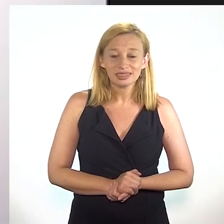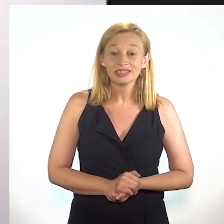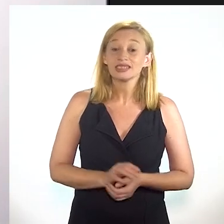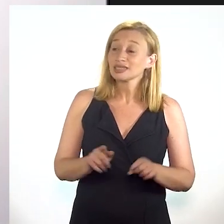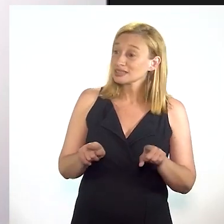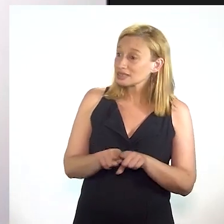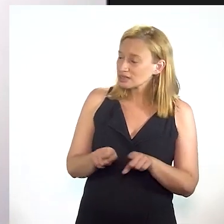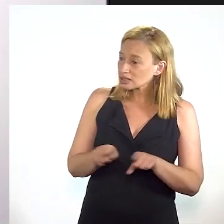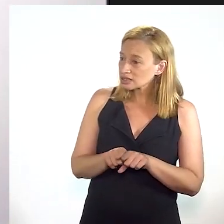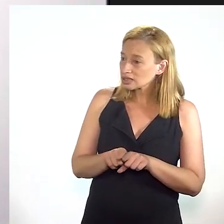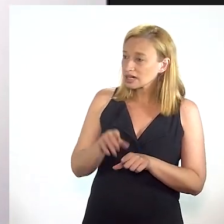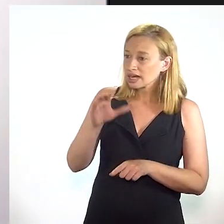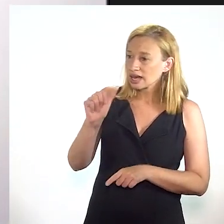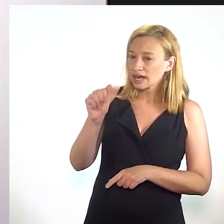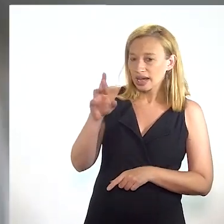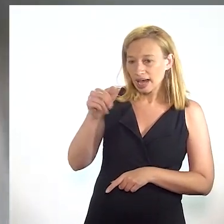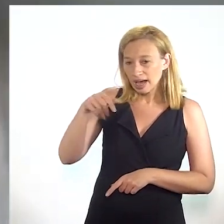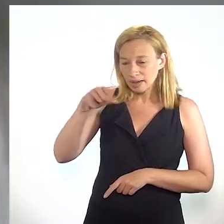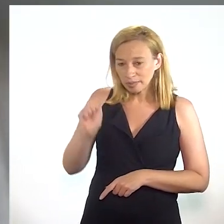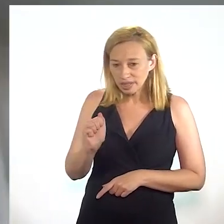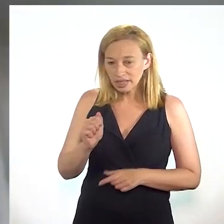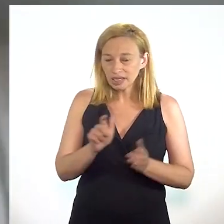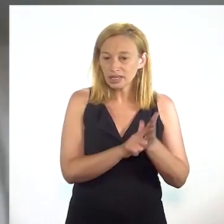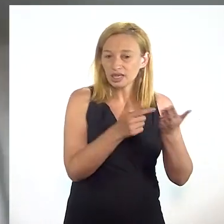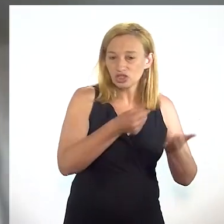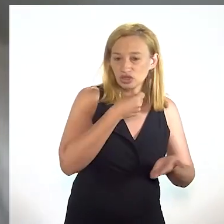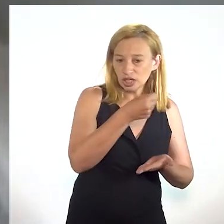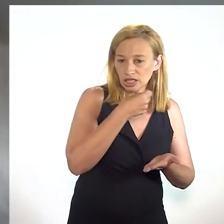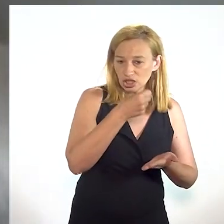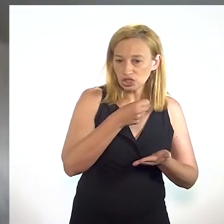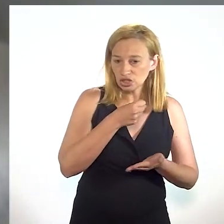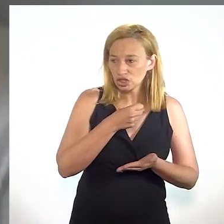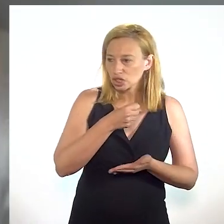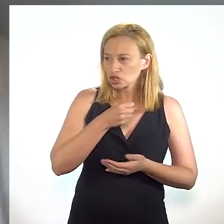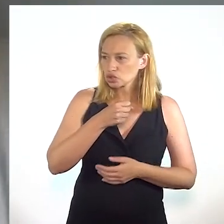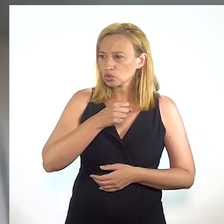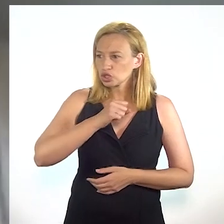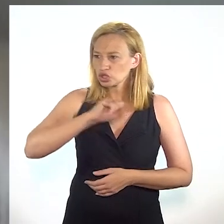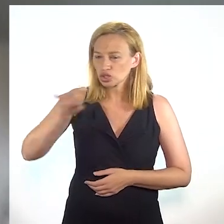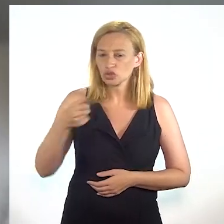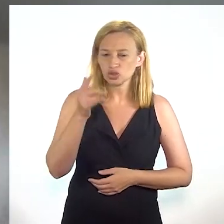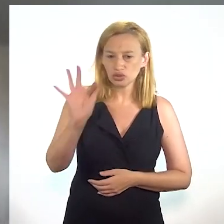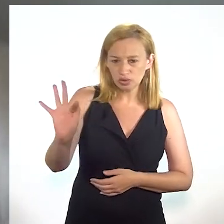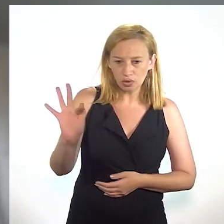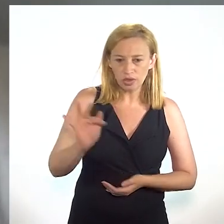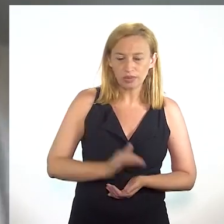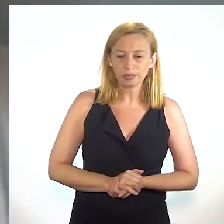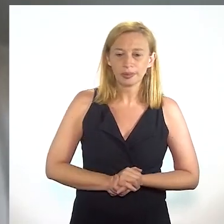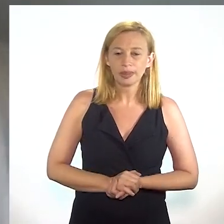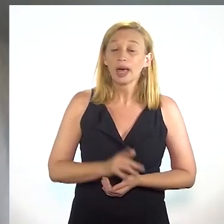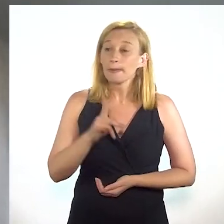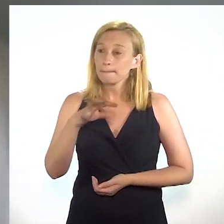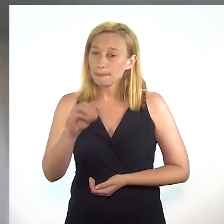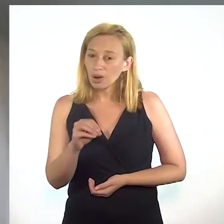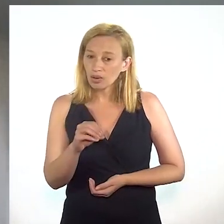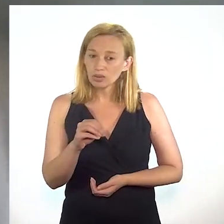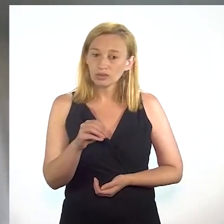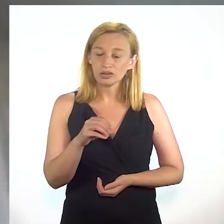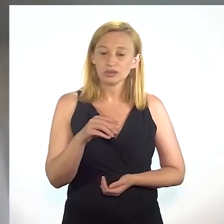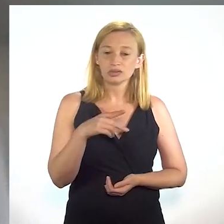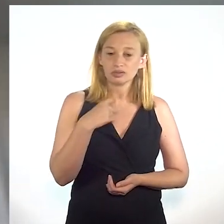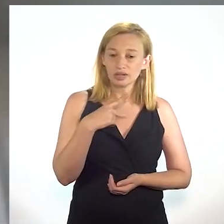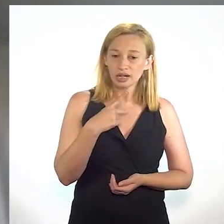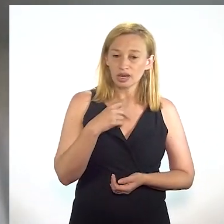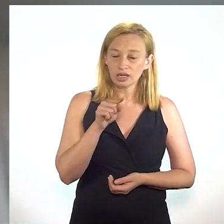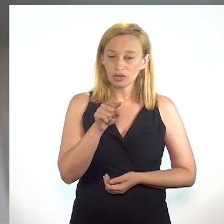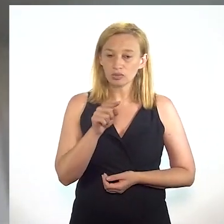E a Carmen Calheiros, que é jornalista do Moinho Juiz de Fora. Eu abri aqui para o Paulo fazer o Paulo